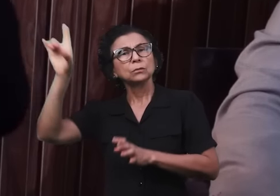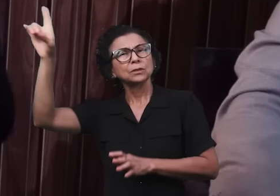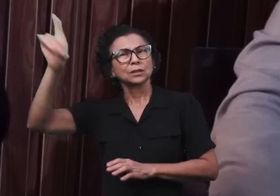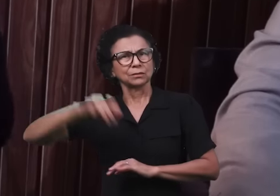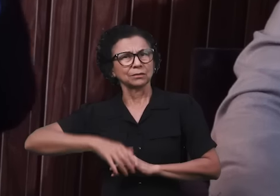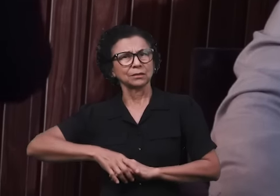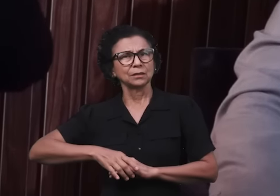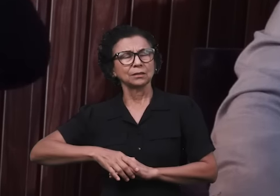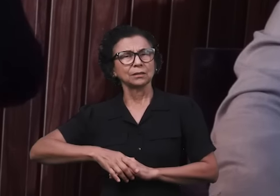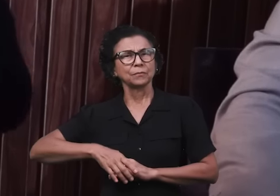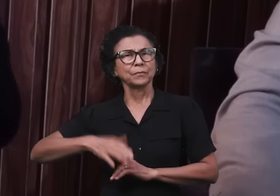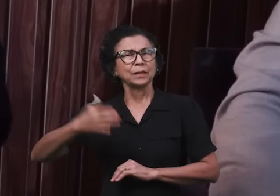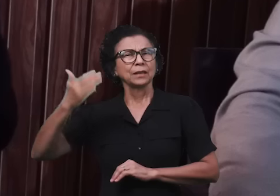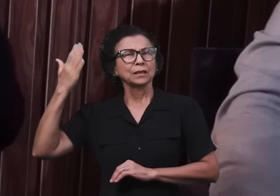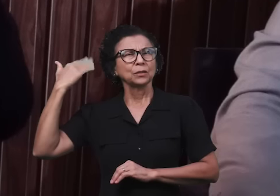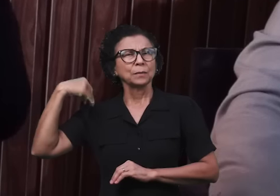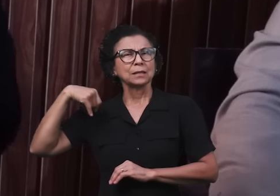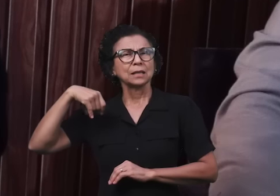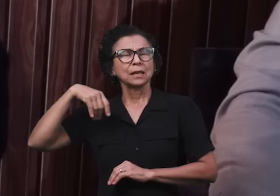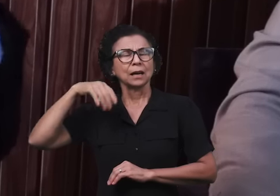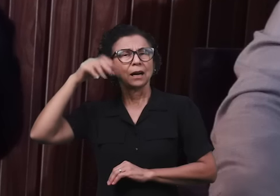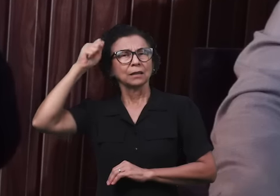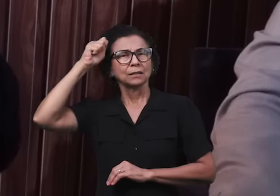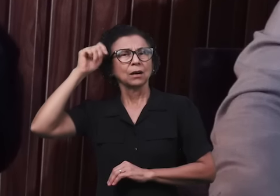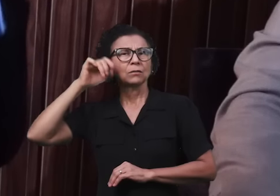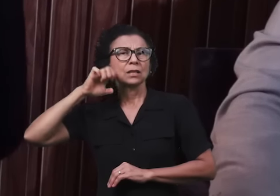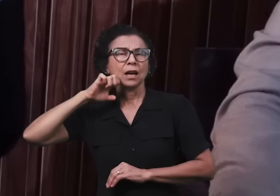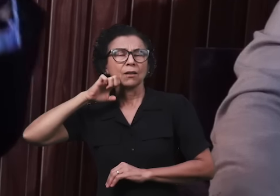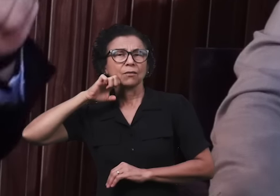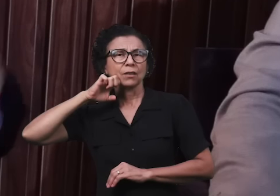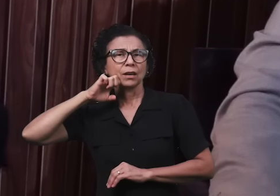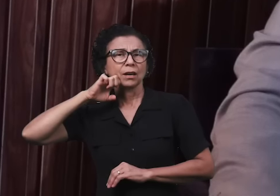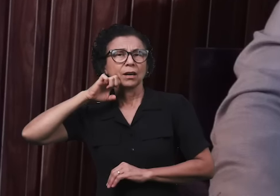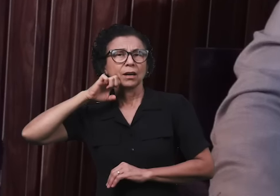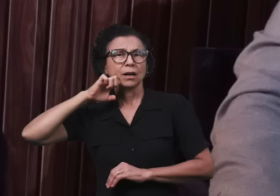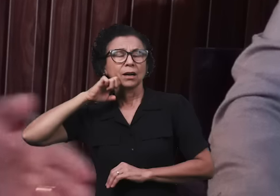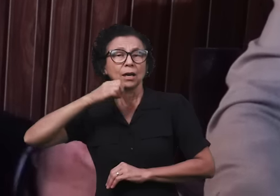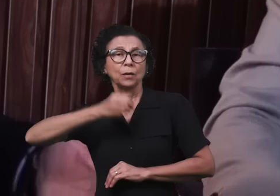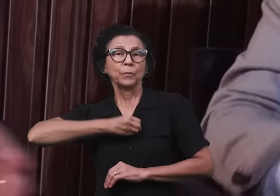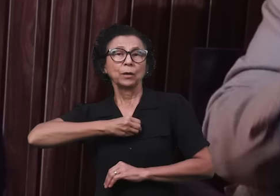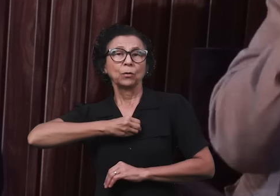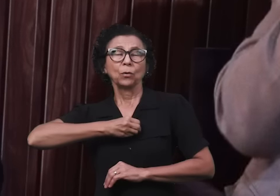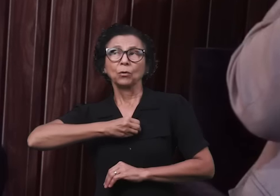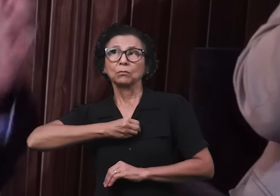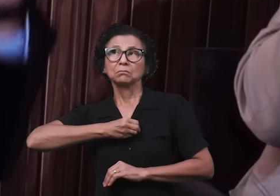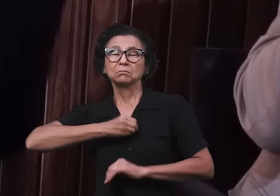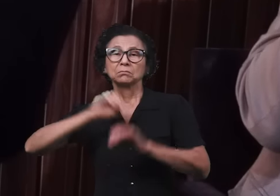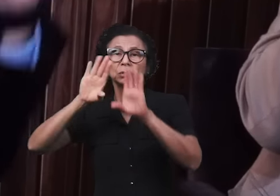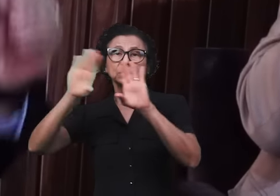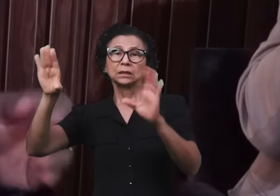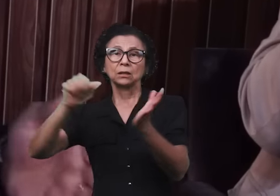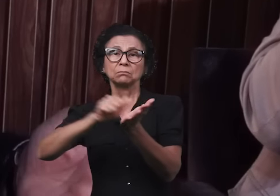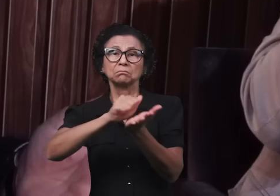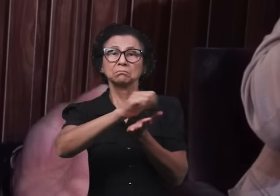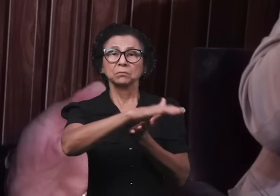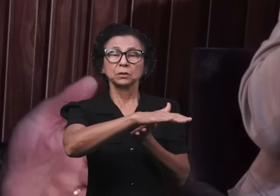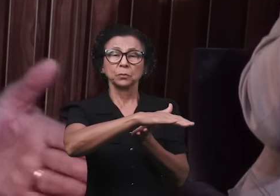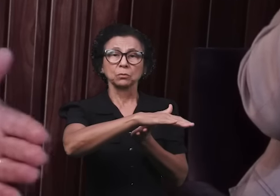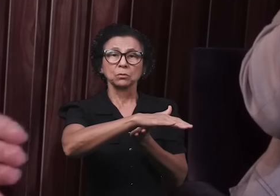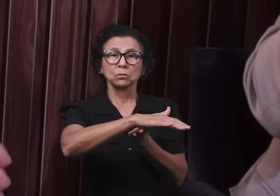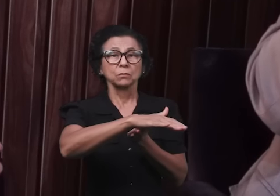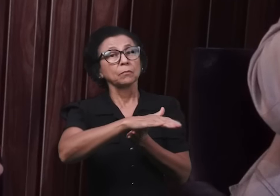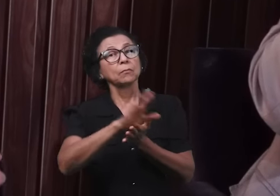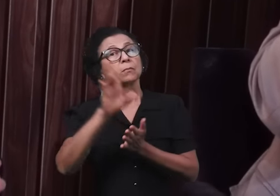dia foi perdida. Perdeu lá no passado. O primeiro homem pecou. E o pecado é que gera essa separação. A salvação é exatamente o